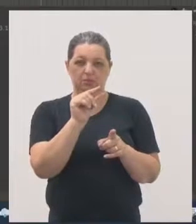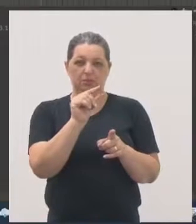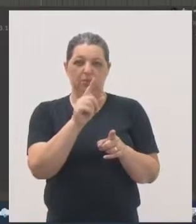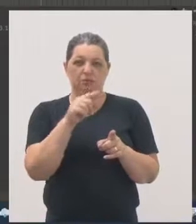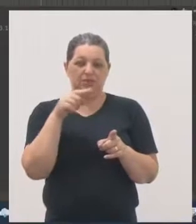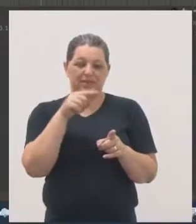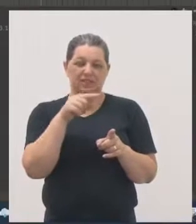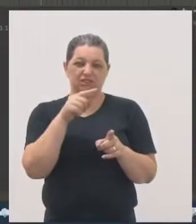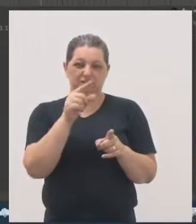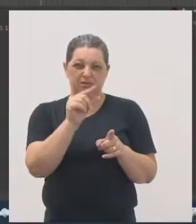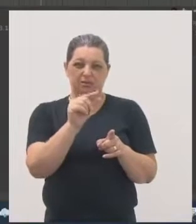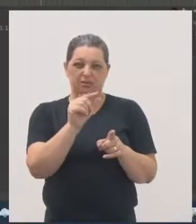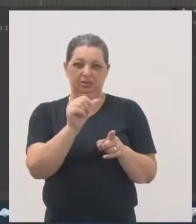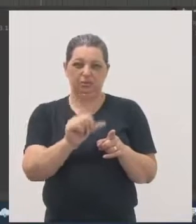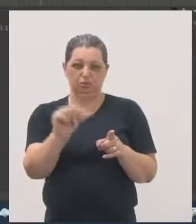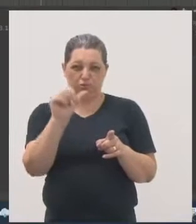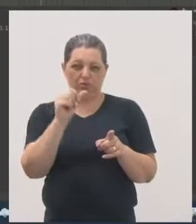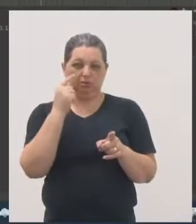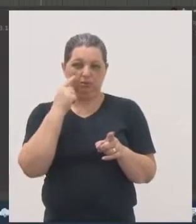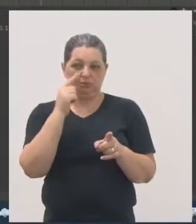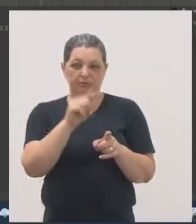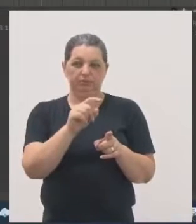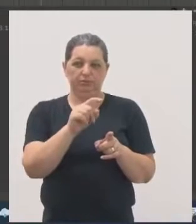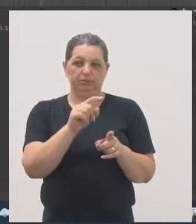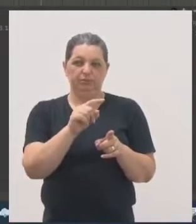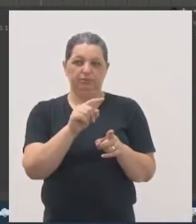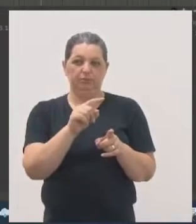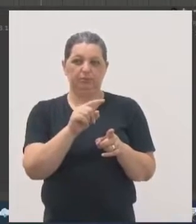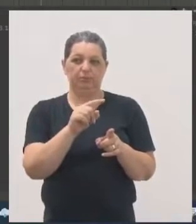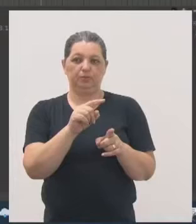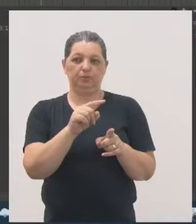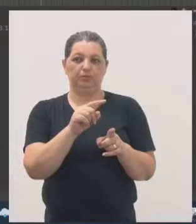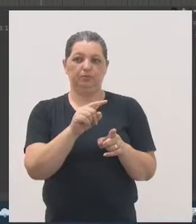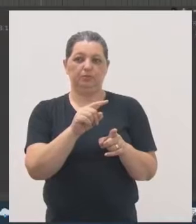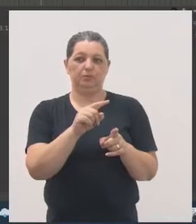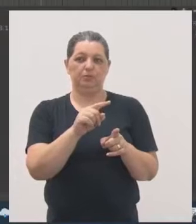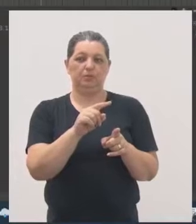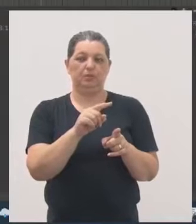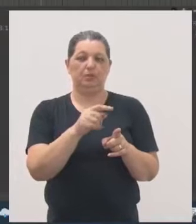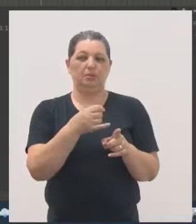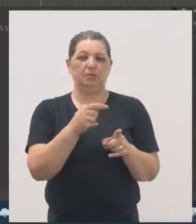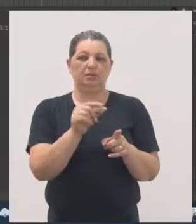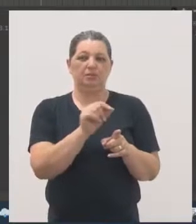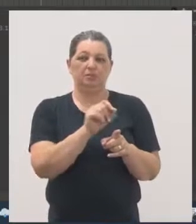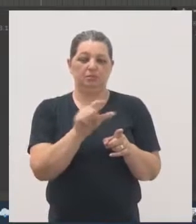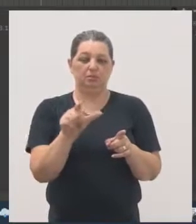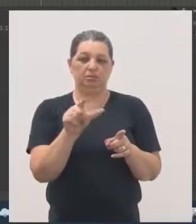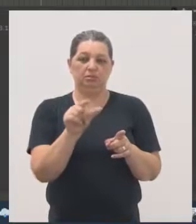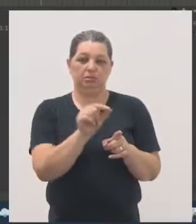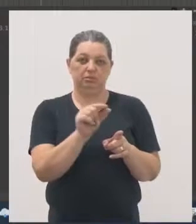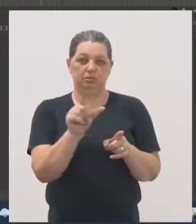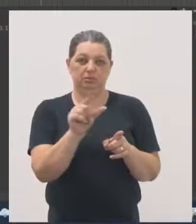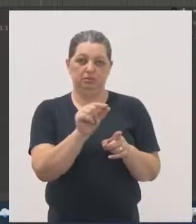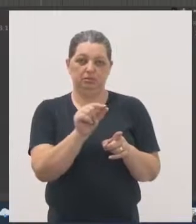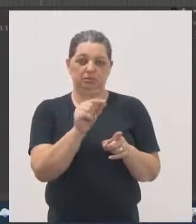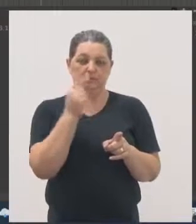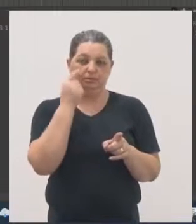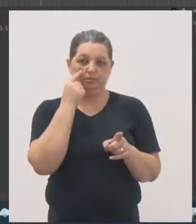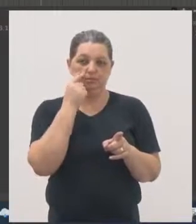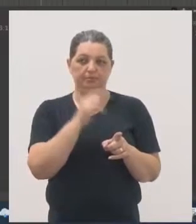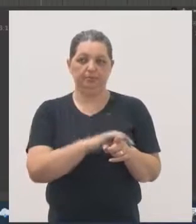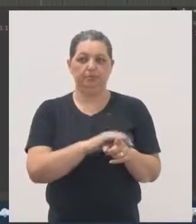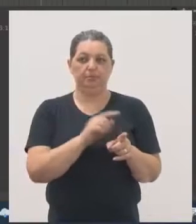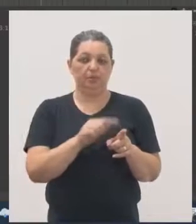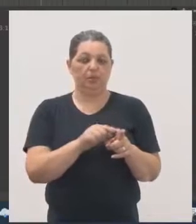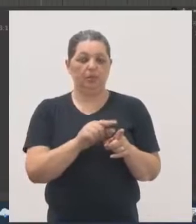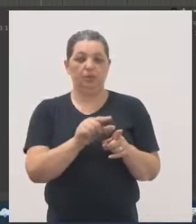setinha aqui, ó, tá vendo que ele muda? Ele fica uma setinha como se fosse um arcozinho. Aí a gente clica